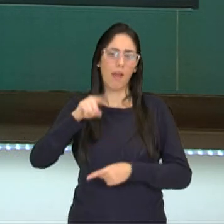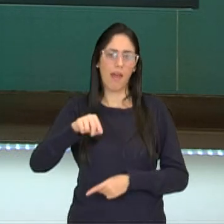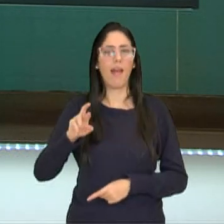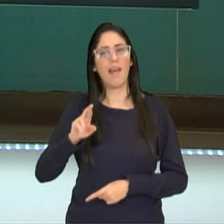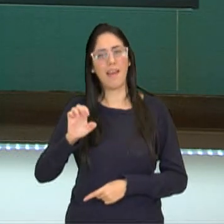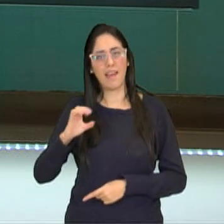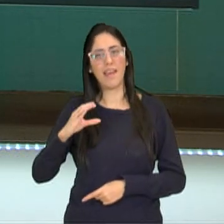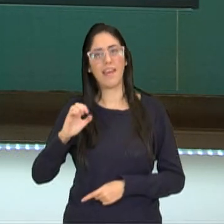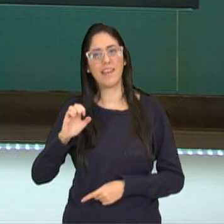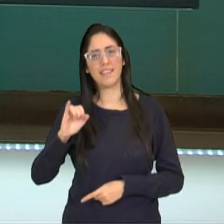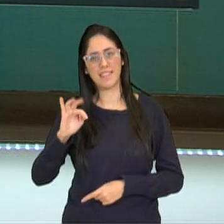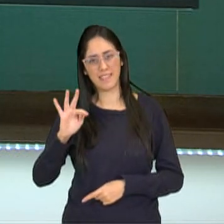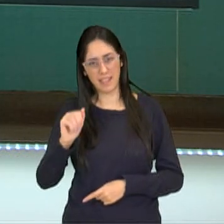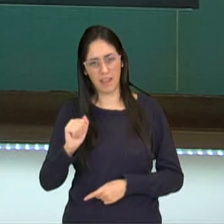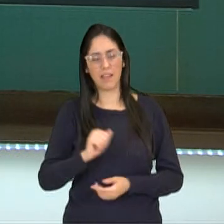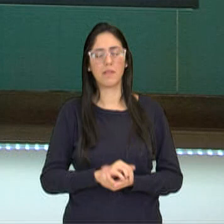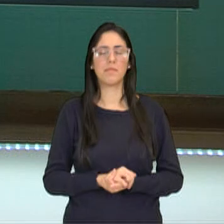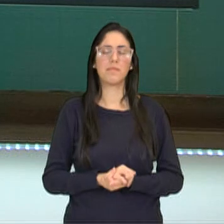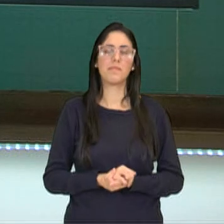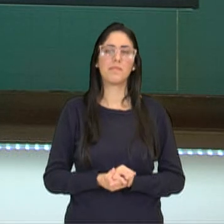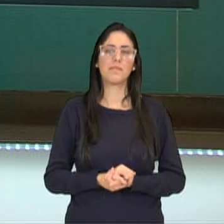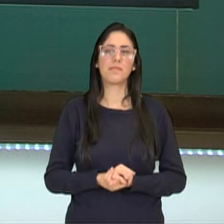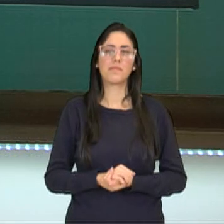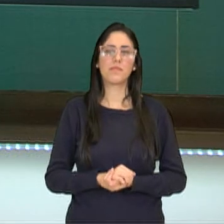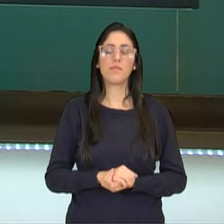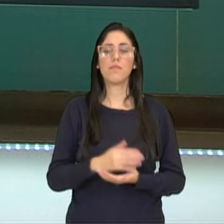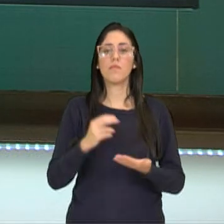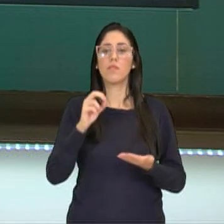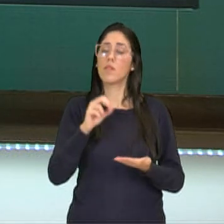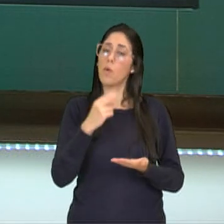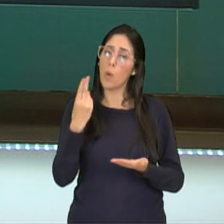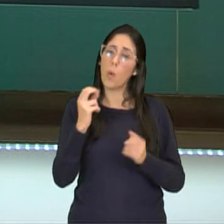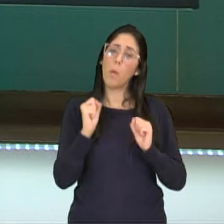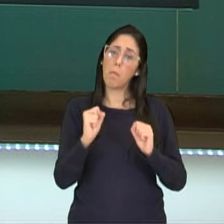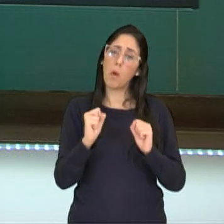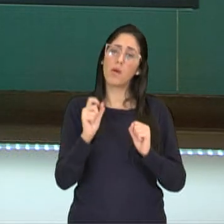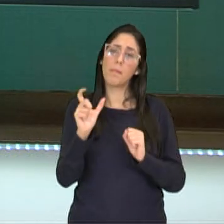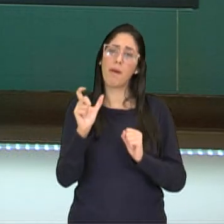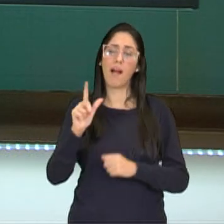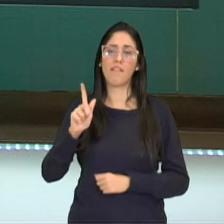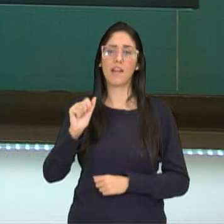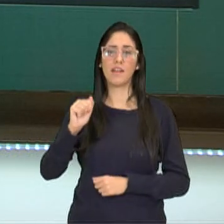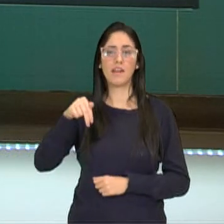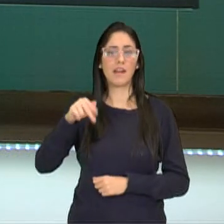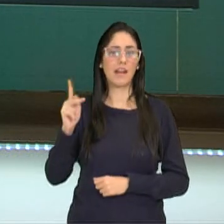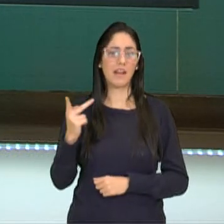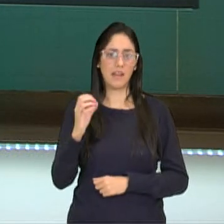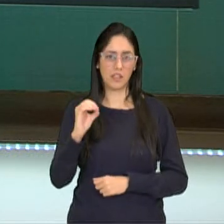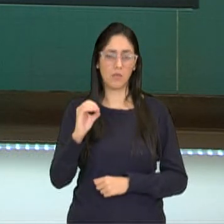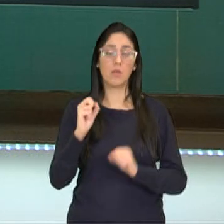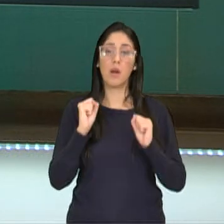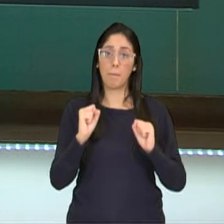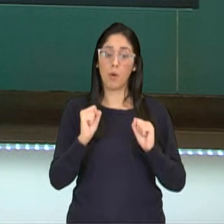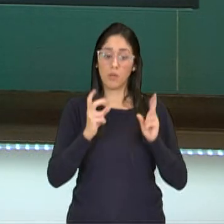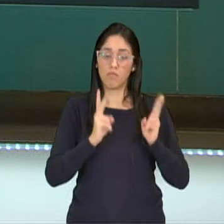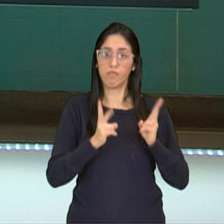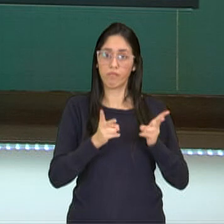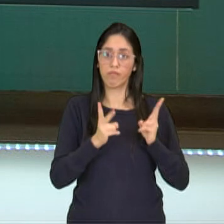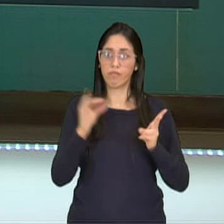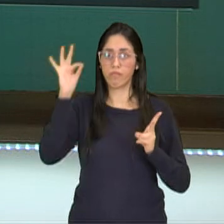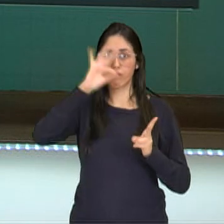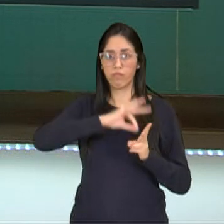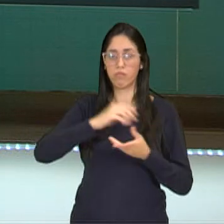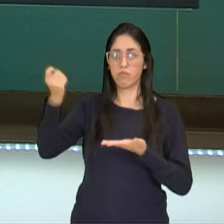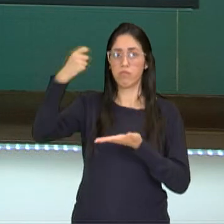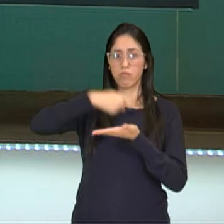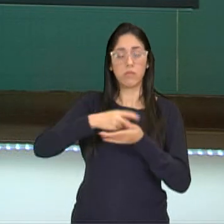gente vai ter. Ou simplesmente a gente pode dizer tudo que é ganho por nós. As receitas, elas podem ser fixas, são aquelas que a gente